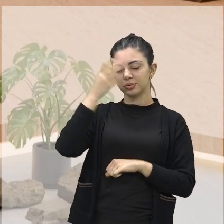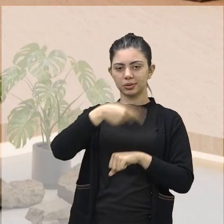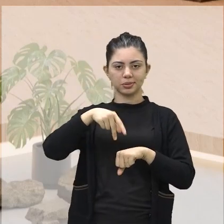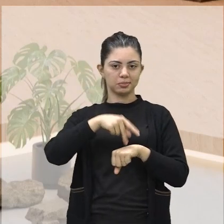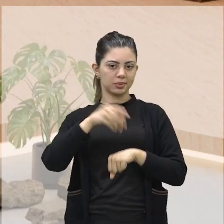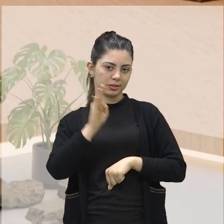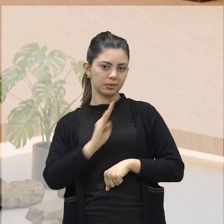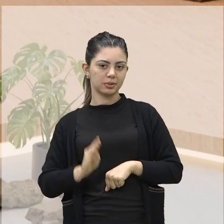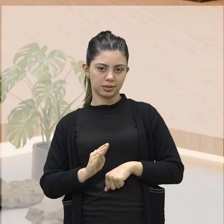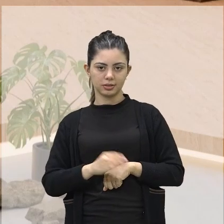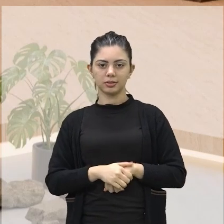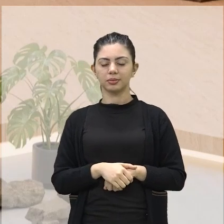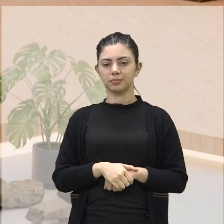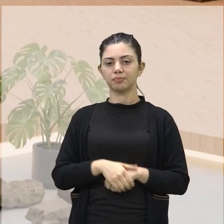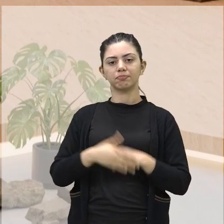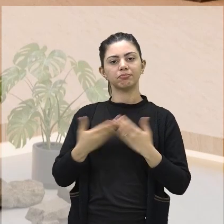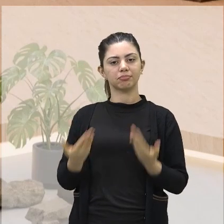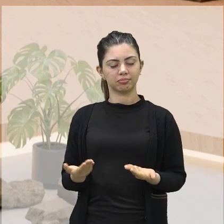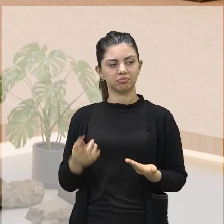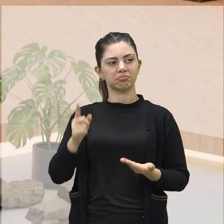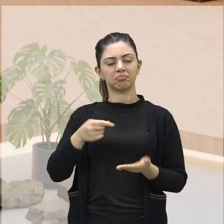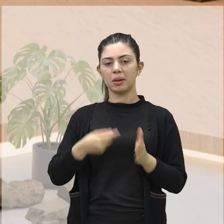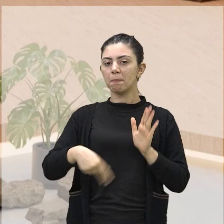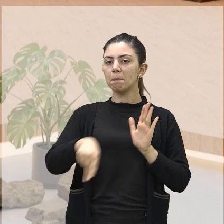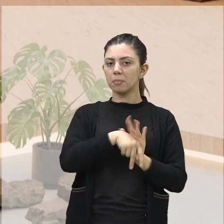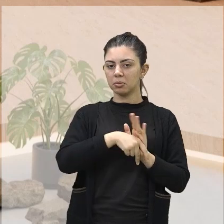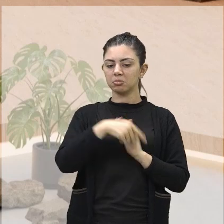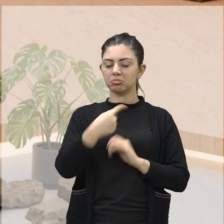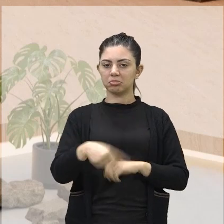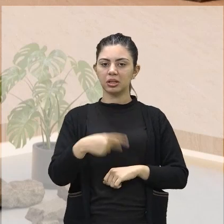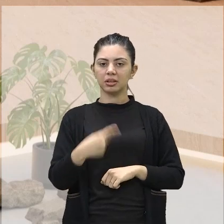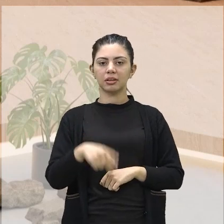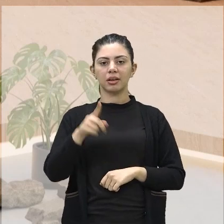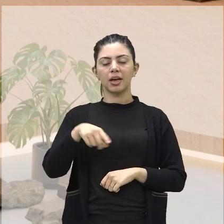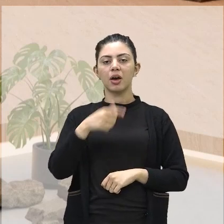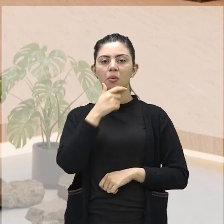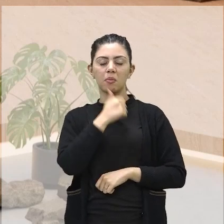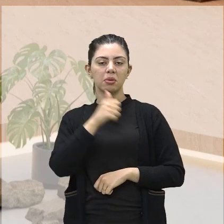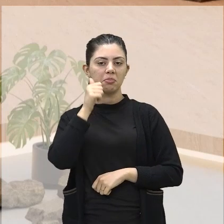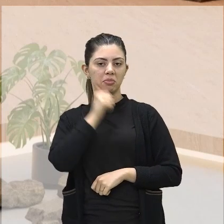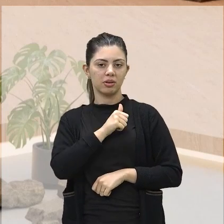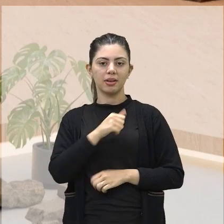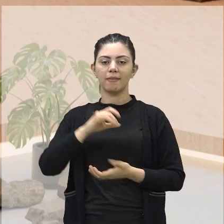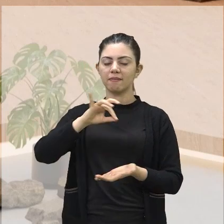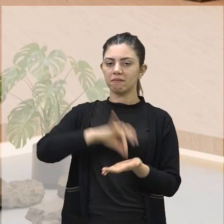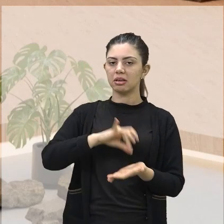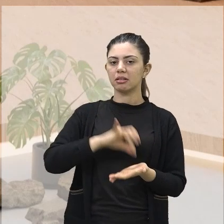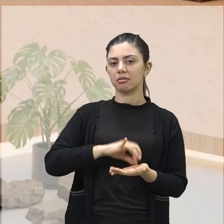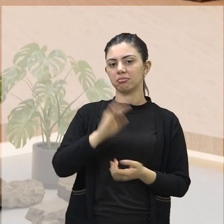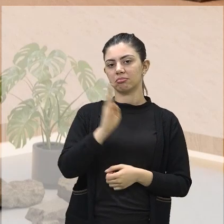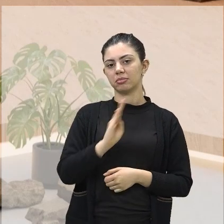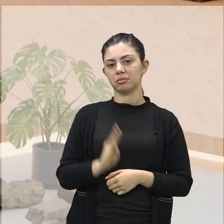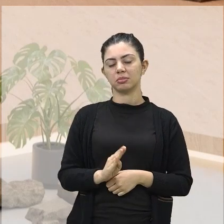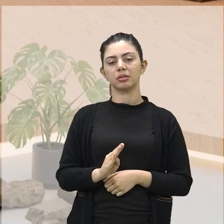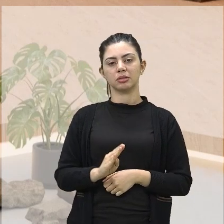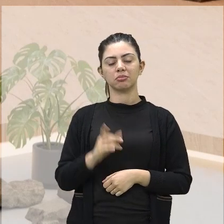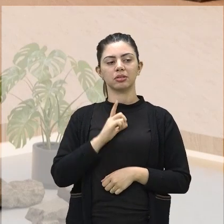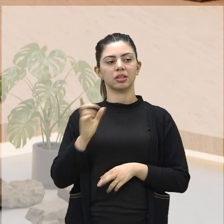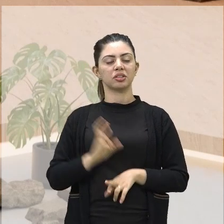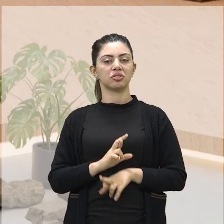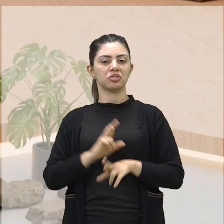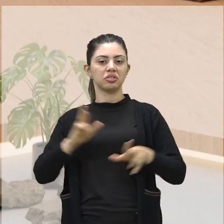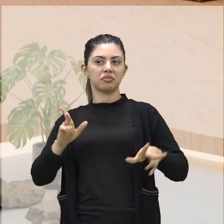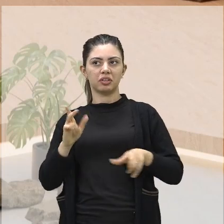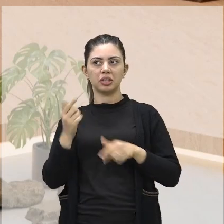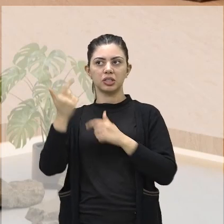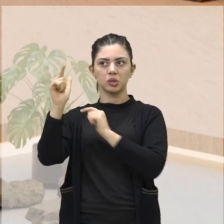nacional e esse ser nacional que é o homem e a mulher brasileiro, que é um ser totalmente diferenciado dos